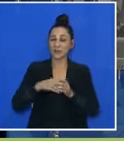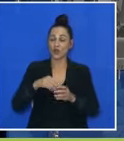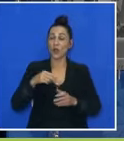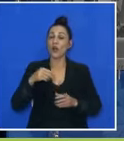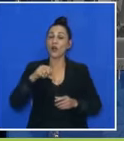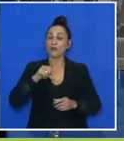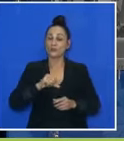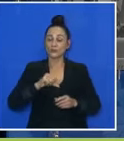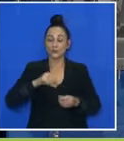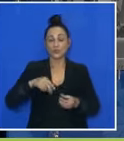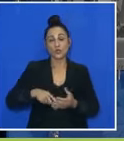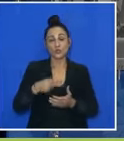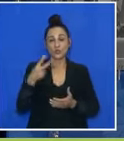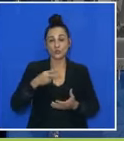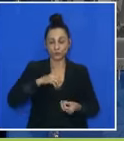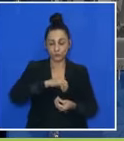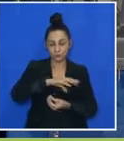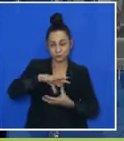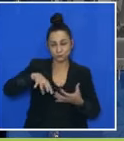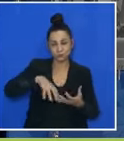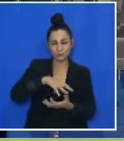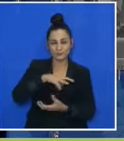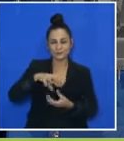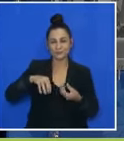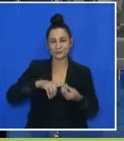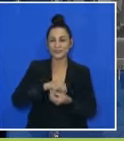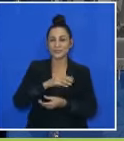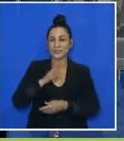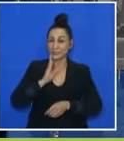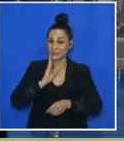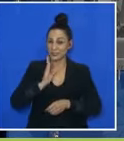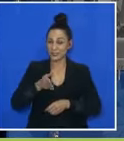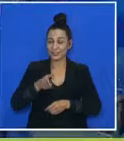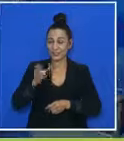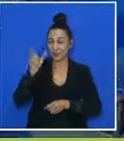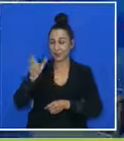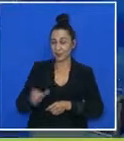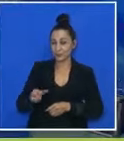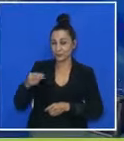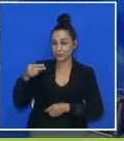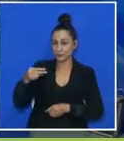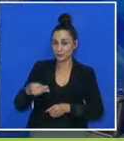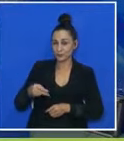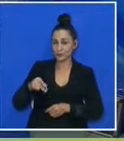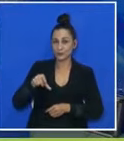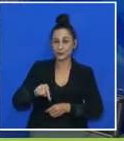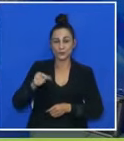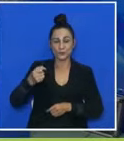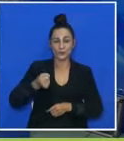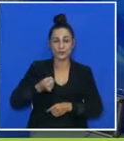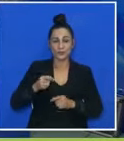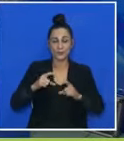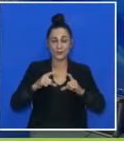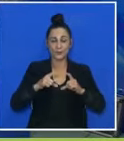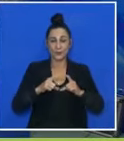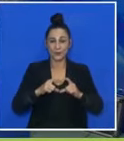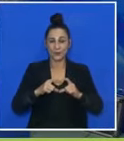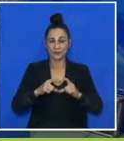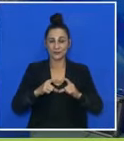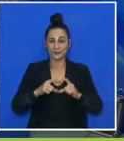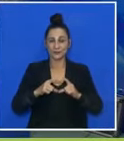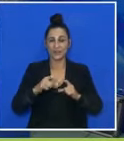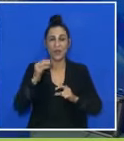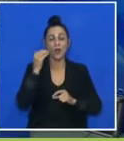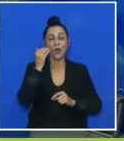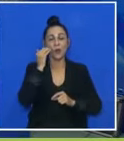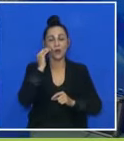globo, girando, girando muito e sendo embaralhadas, e já temos a bola da coluna 2. E anote aí,